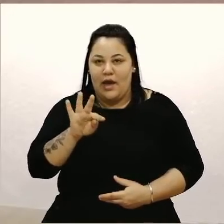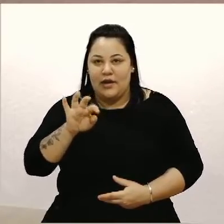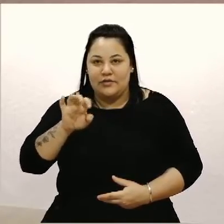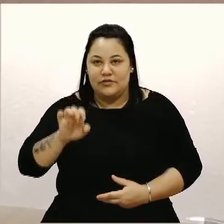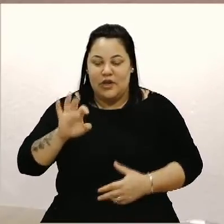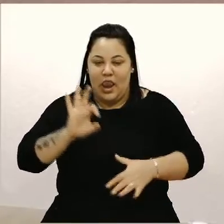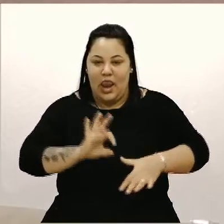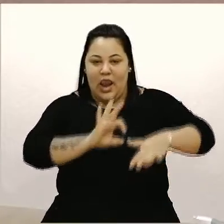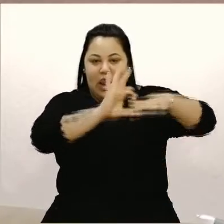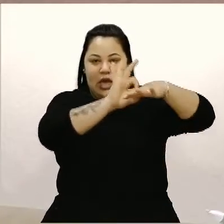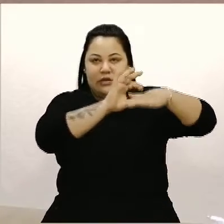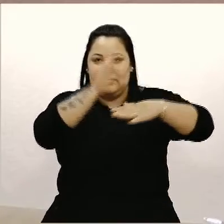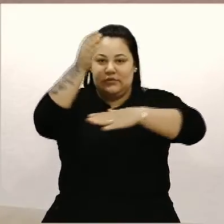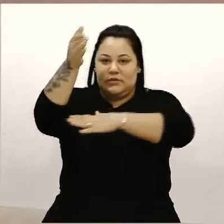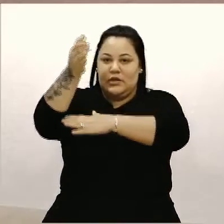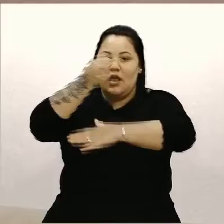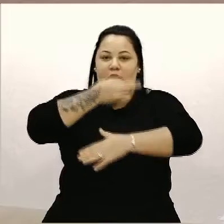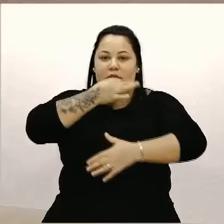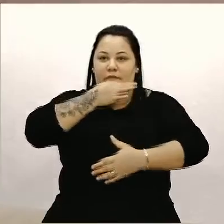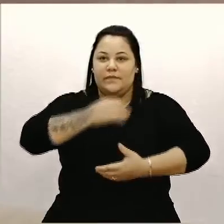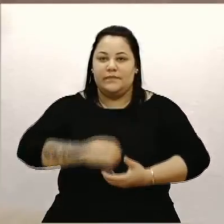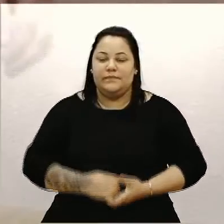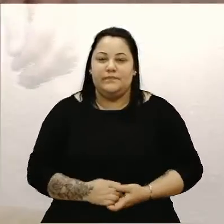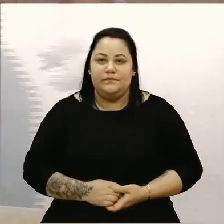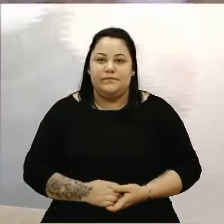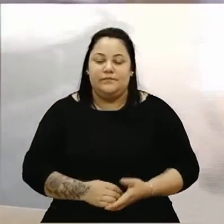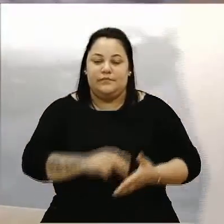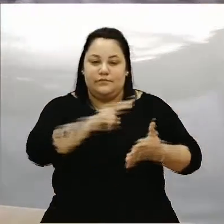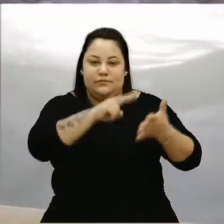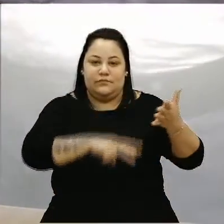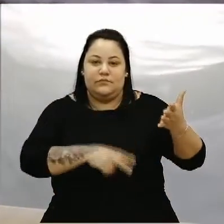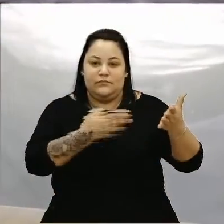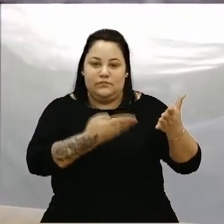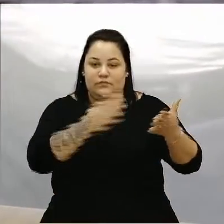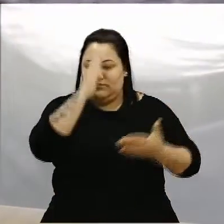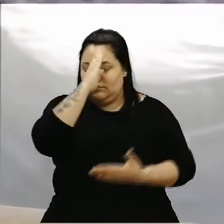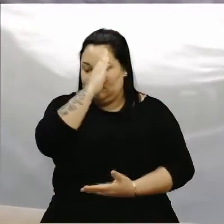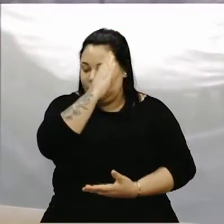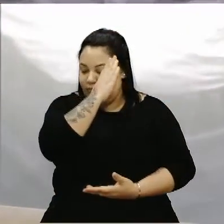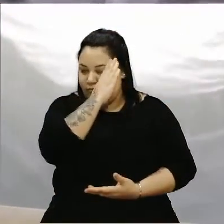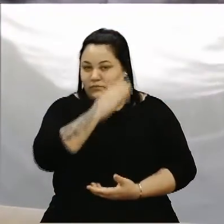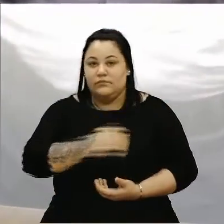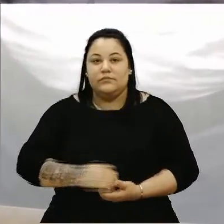hotelaria caxiense. Relator é o vereador Adriano Bressan.